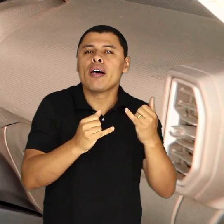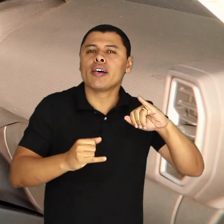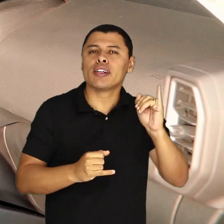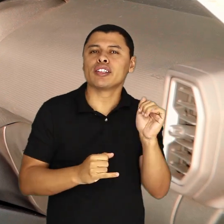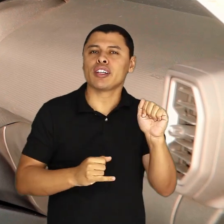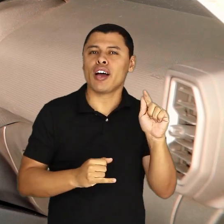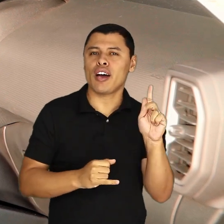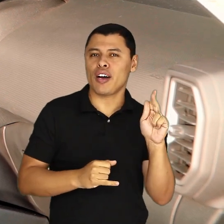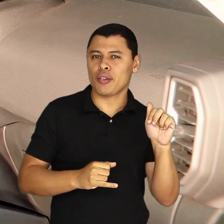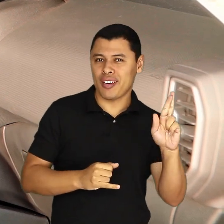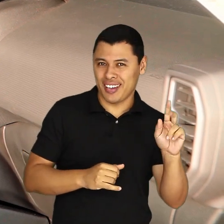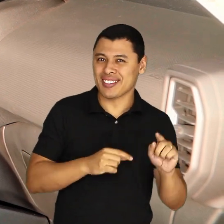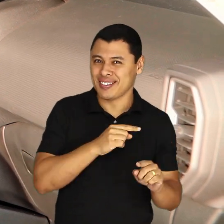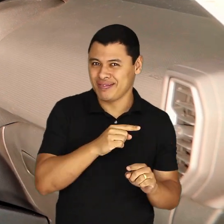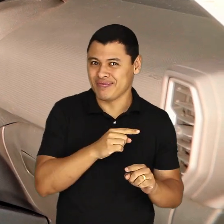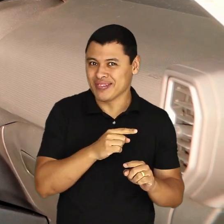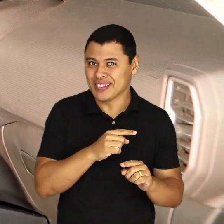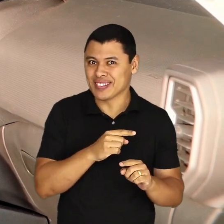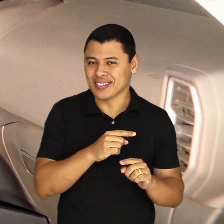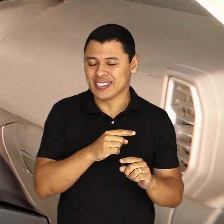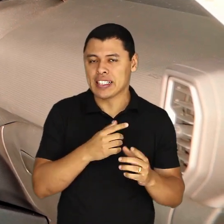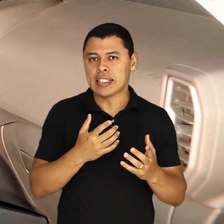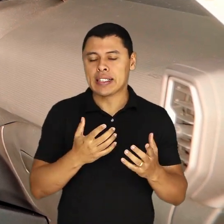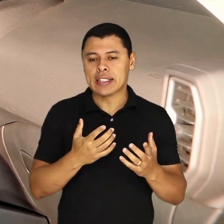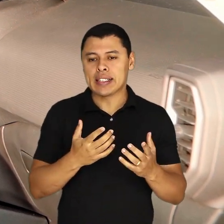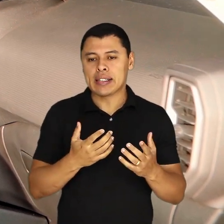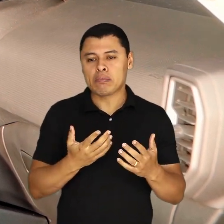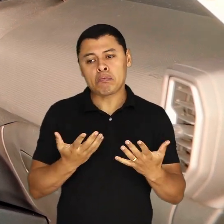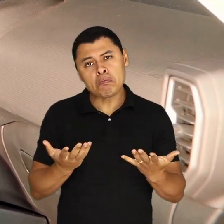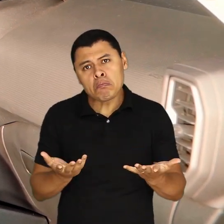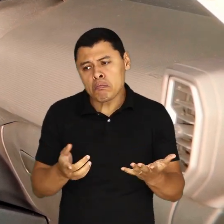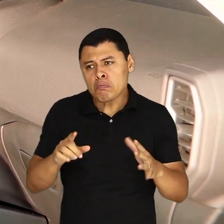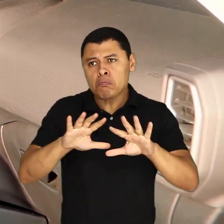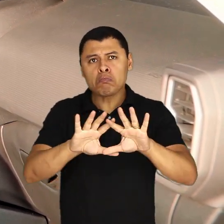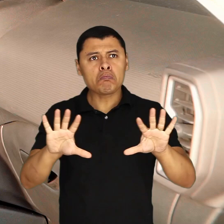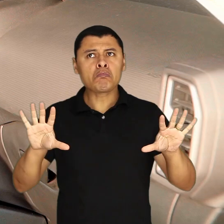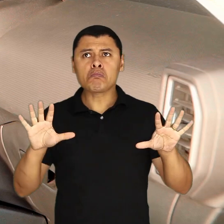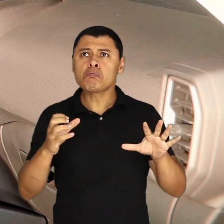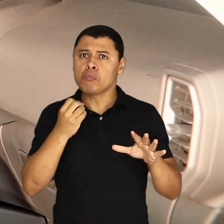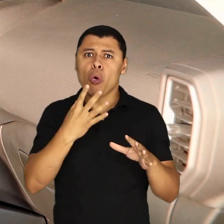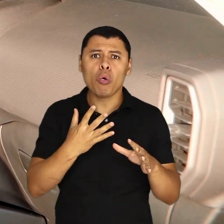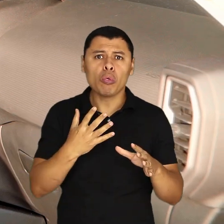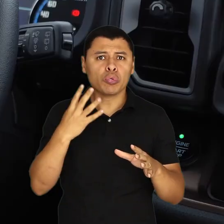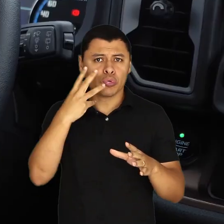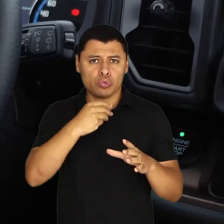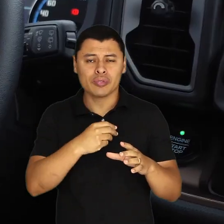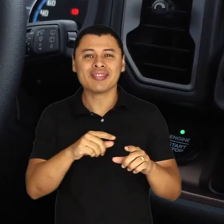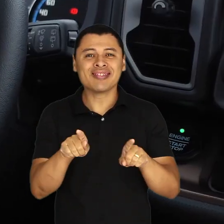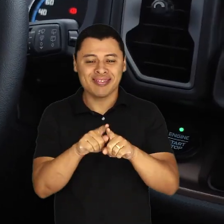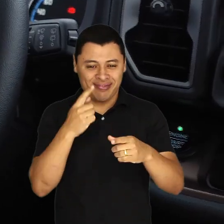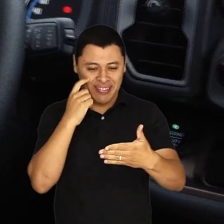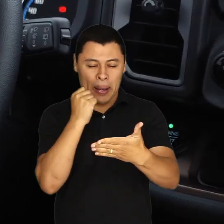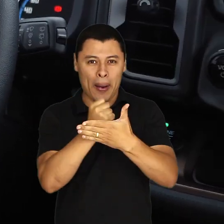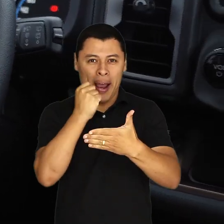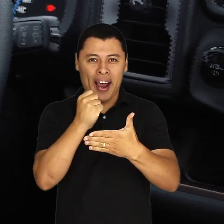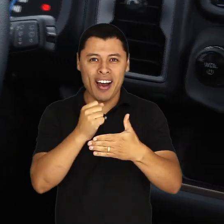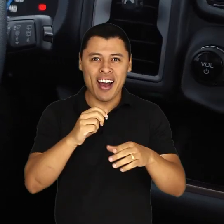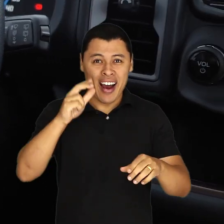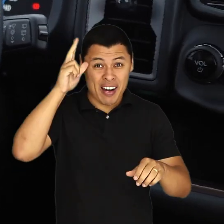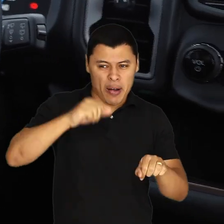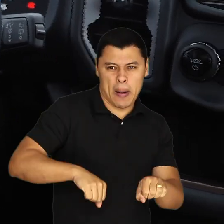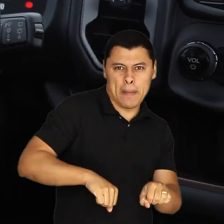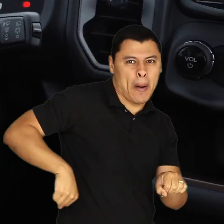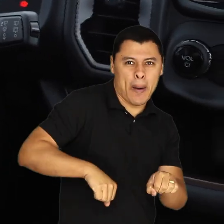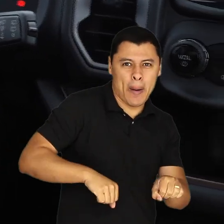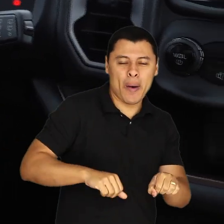Land Rover, né? Então, de forma geral, aqui a gente tem uma cabine bem executada. Curiosidade aqui, né? O cavalinho dando coice aqui do Bronco, não tem o